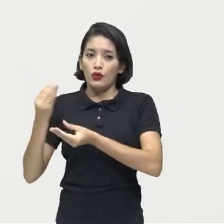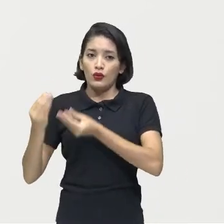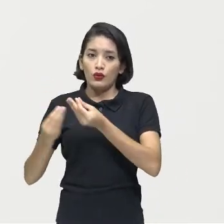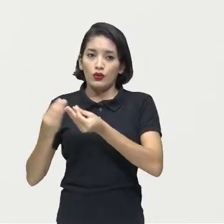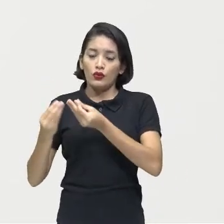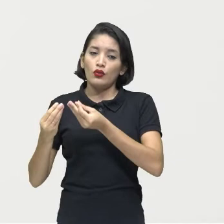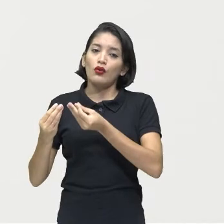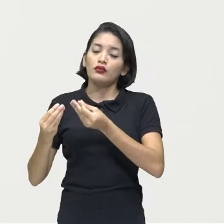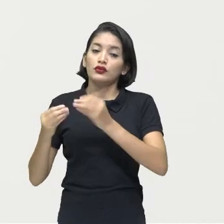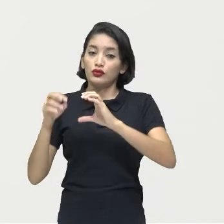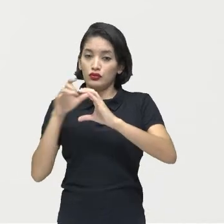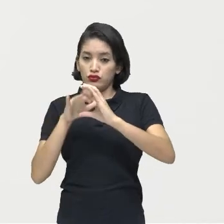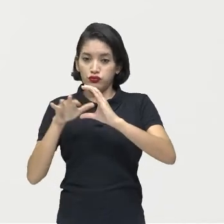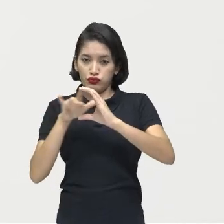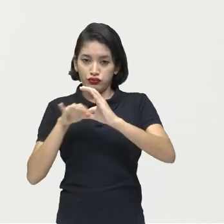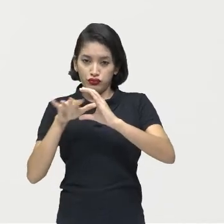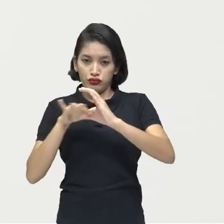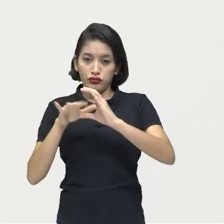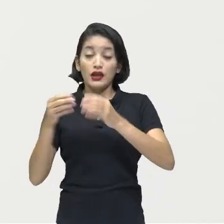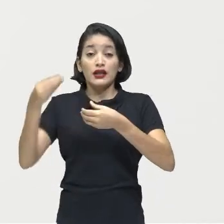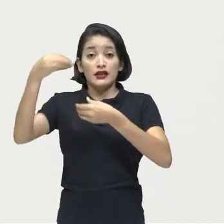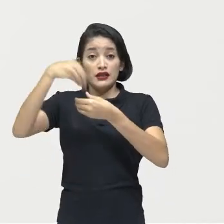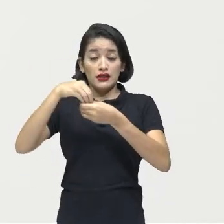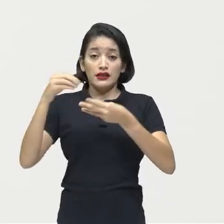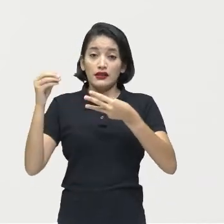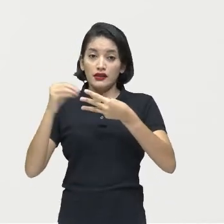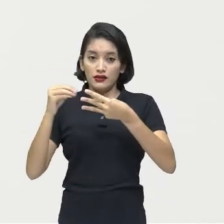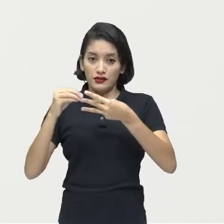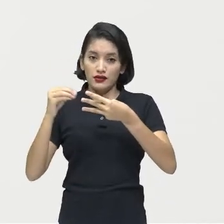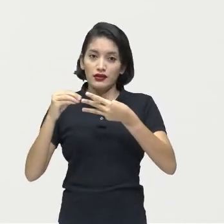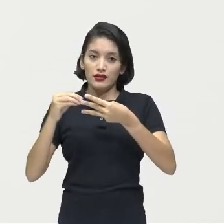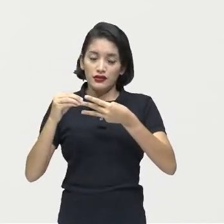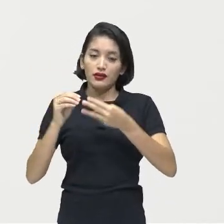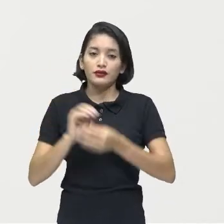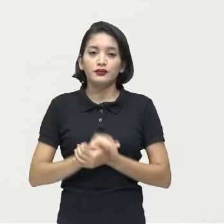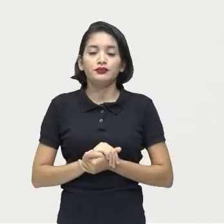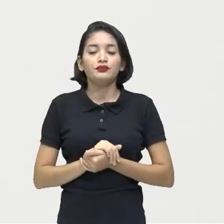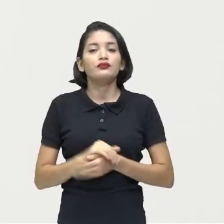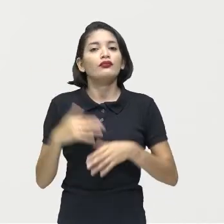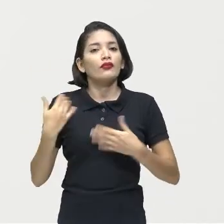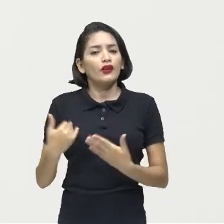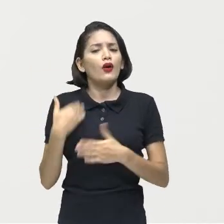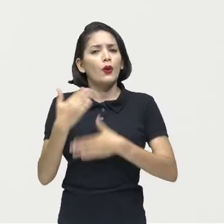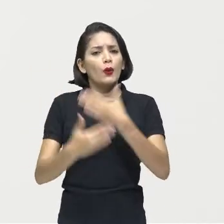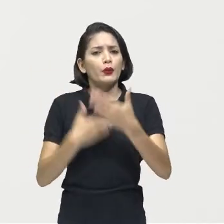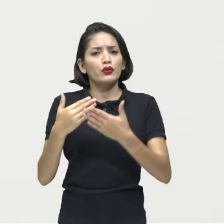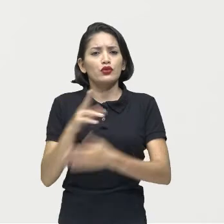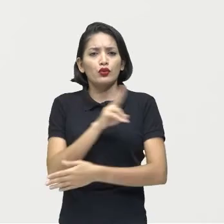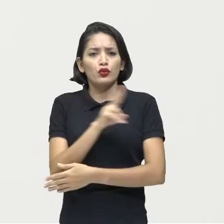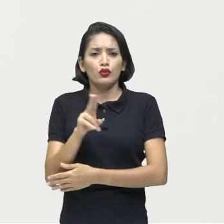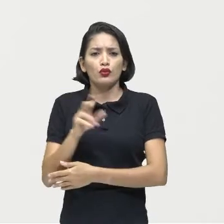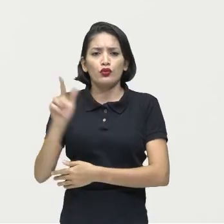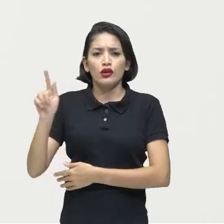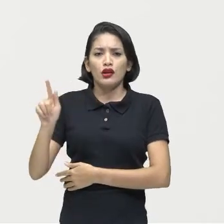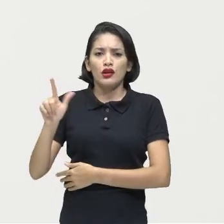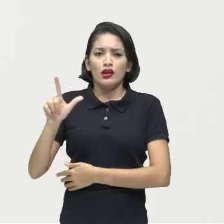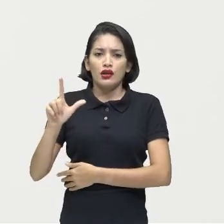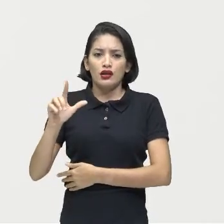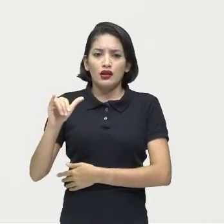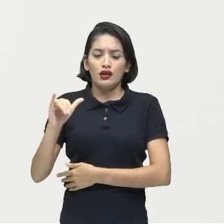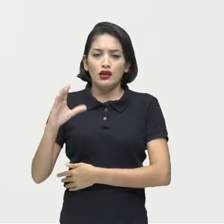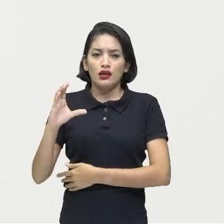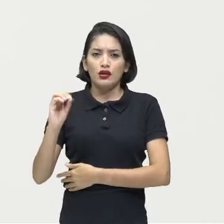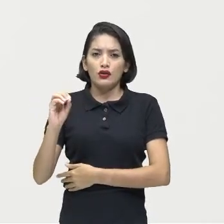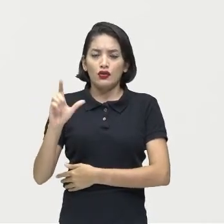nossas células, com a quebra da glicose. Esse processo é chamado de glicólise, onde